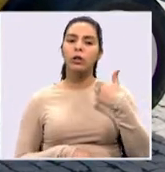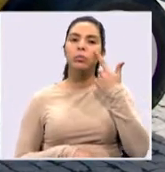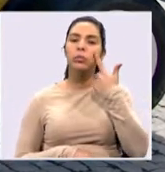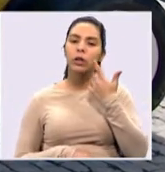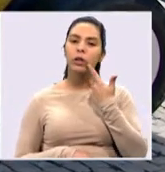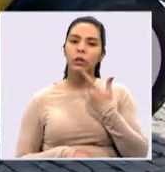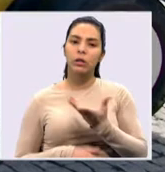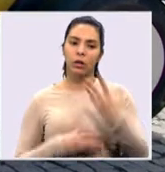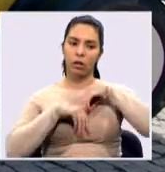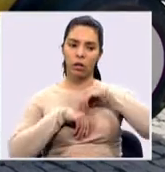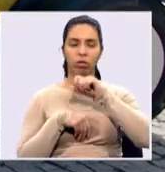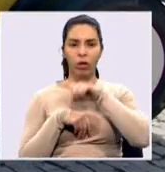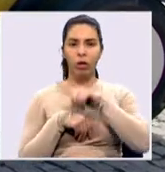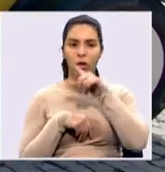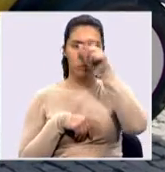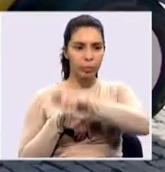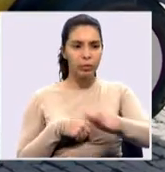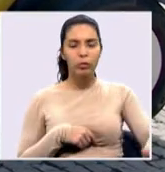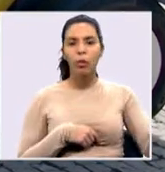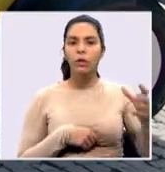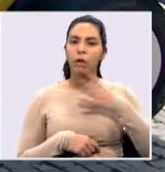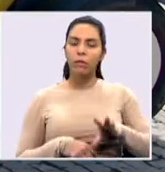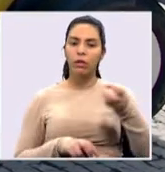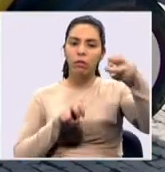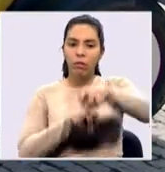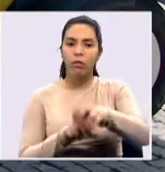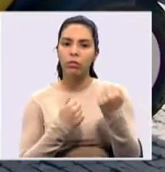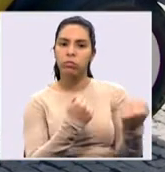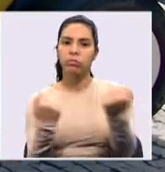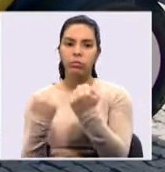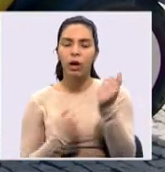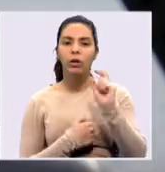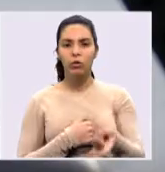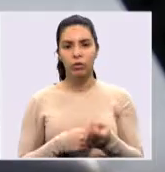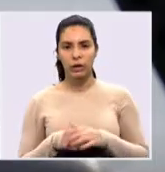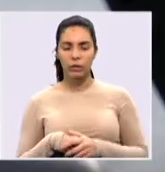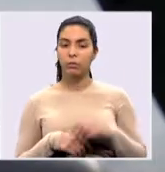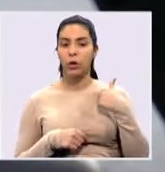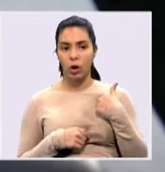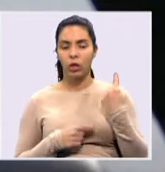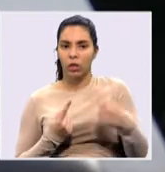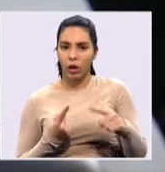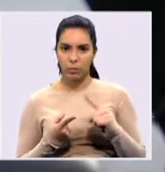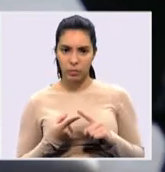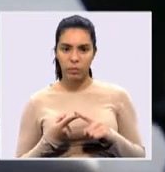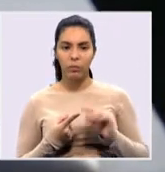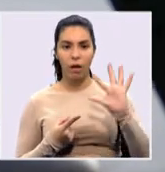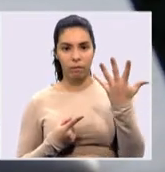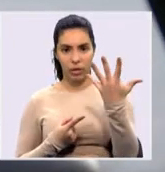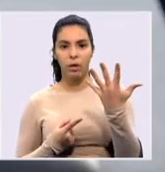Live Electric Tours permite aos clientes, aos turistas, a quem quer experimentar? Atualmente dispomos